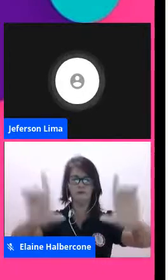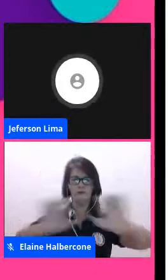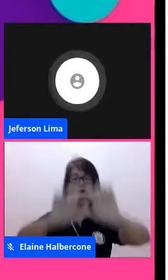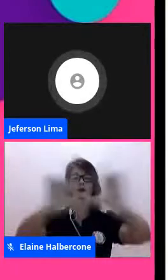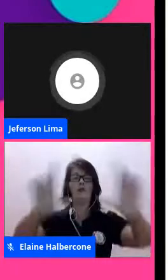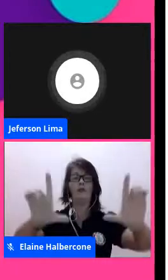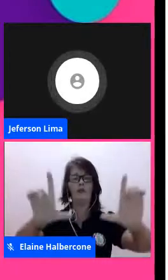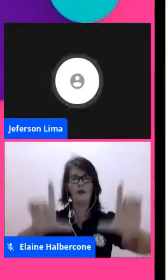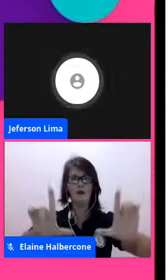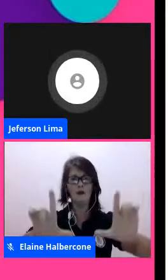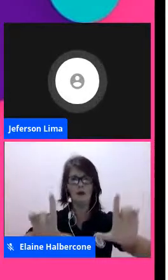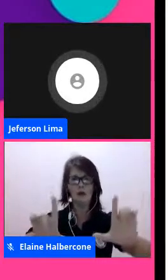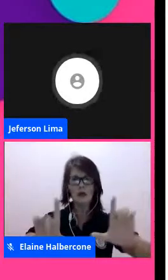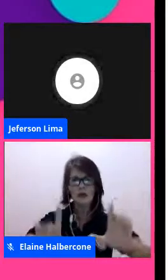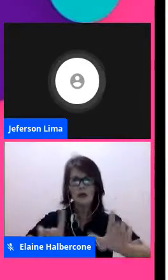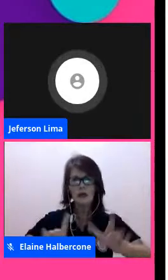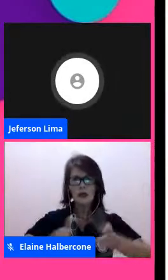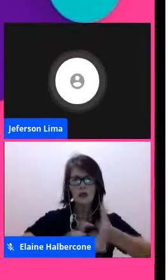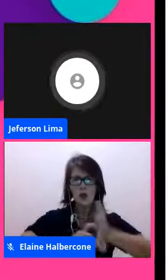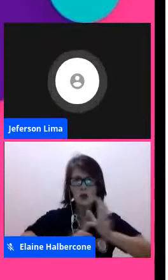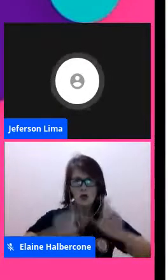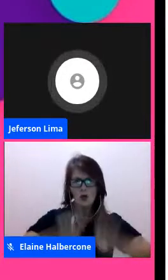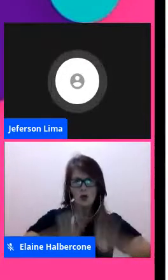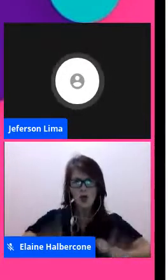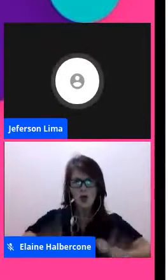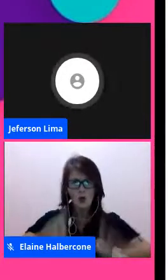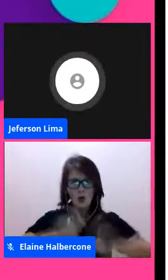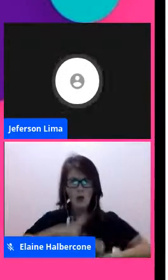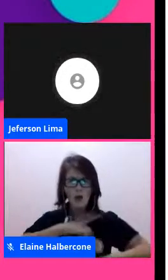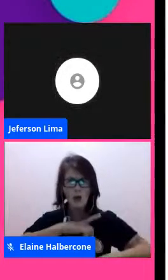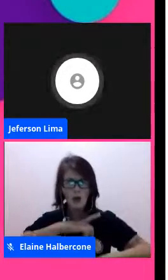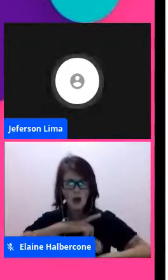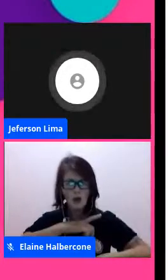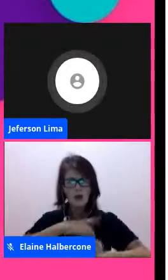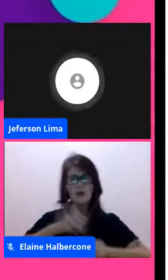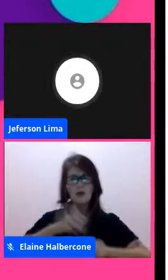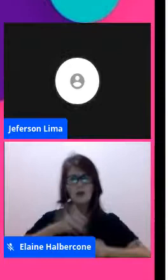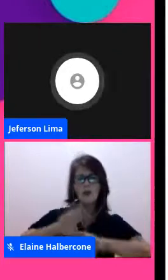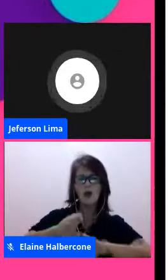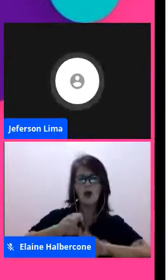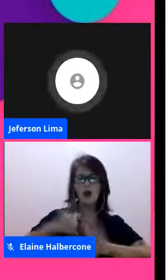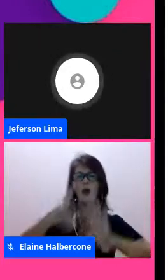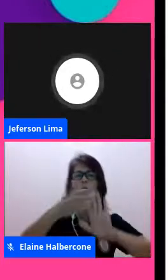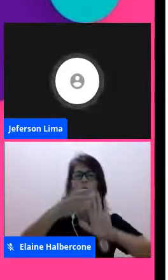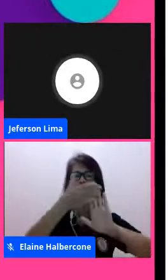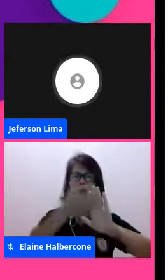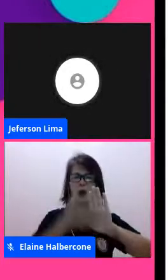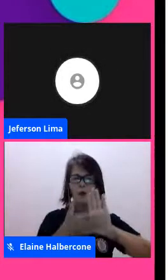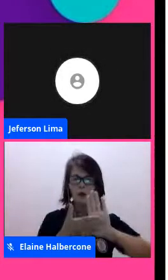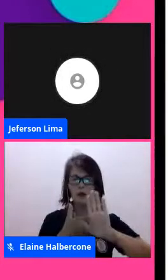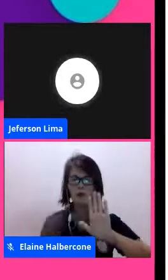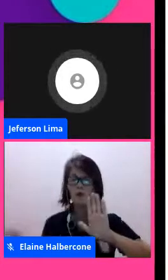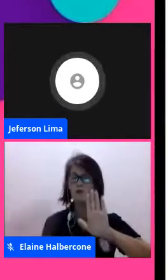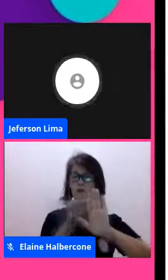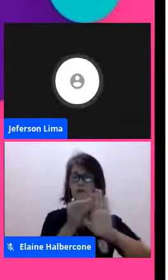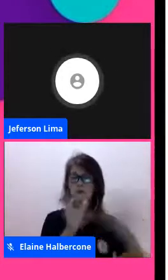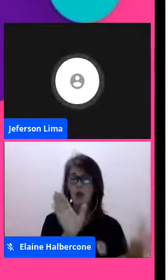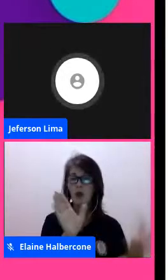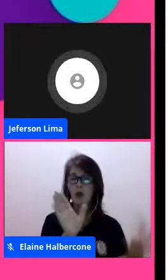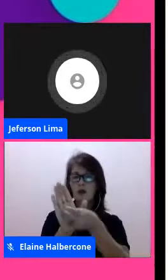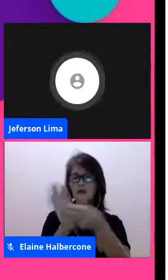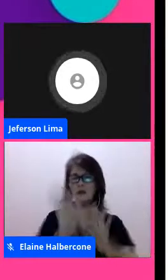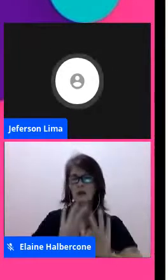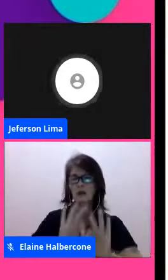essas máquinas prototipadas em casa, né? Elas tinham a função de ensinar programação e executar aplicações simples.